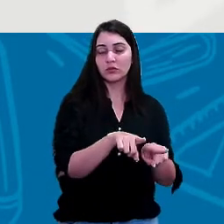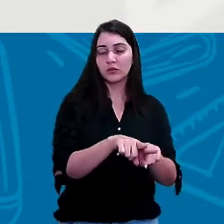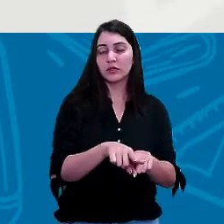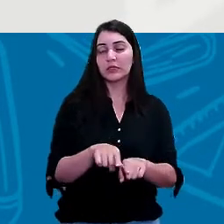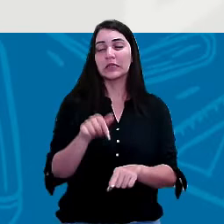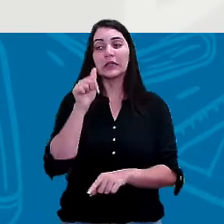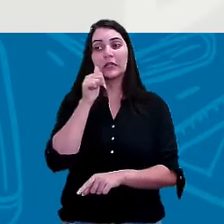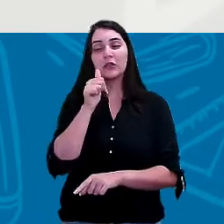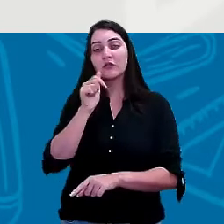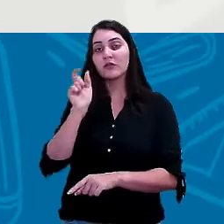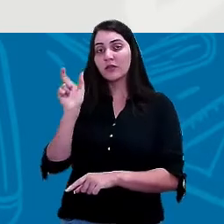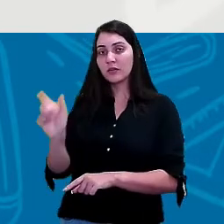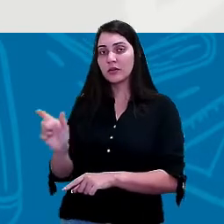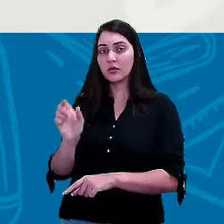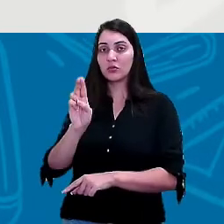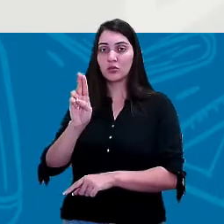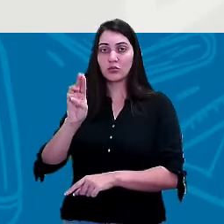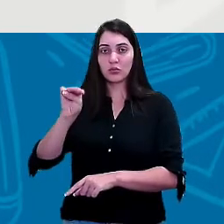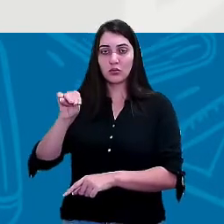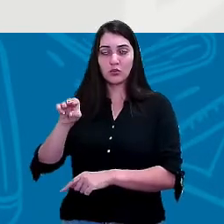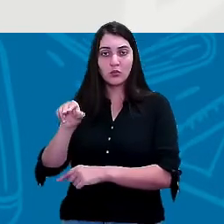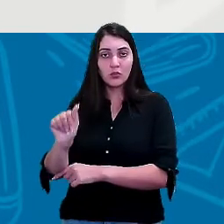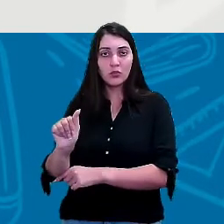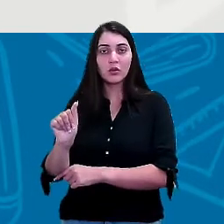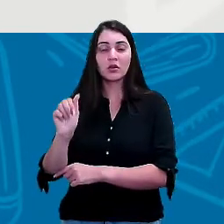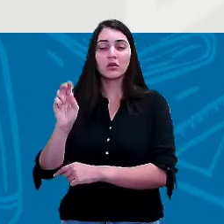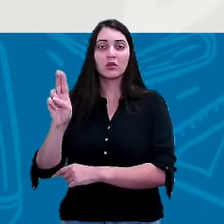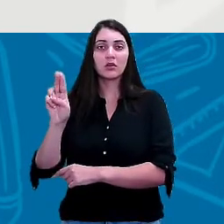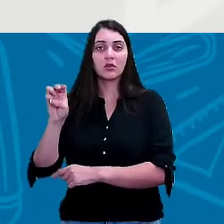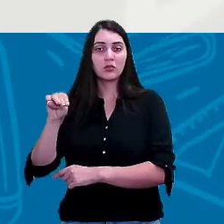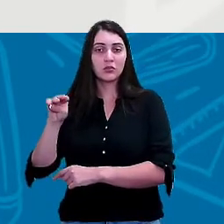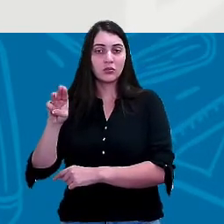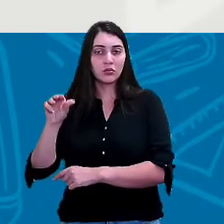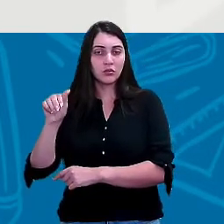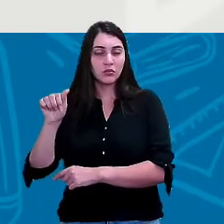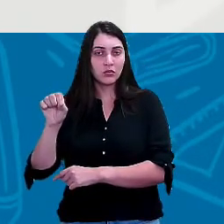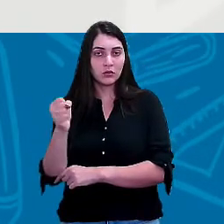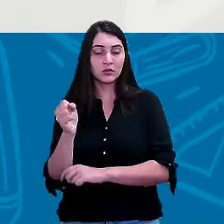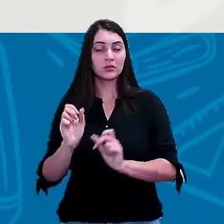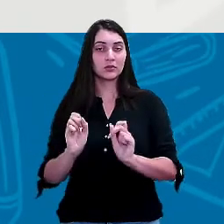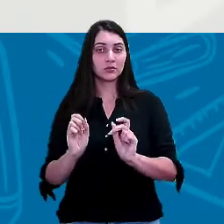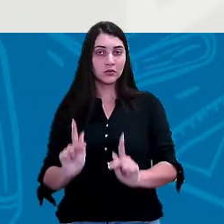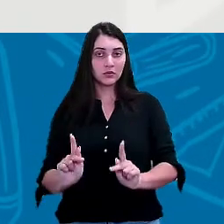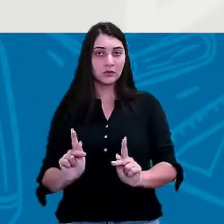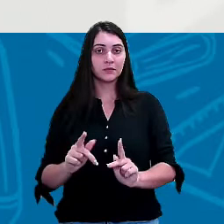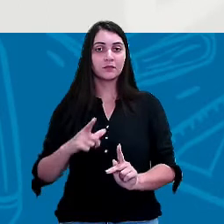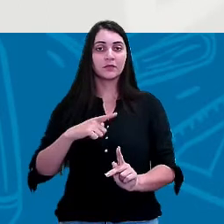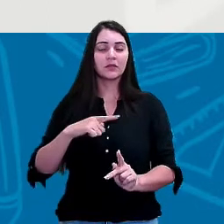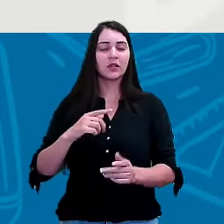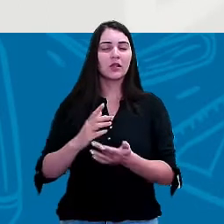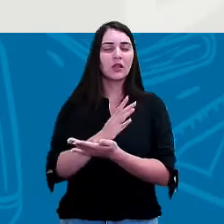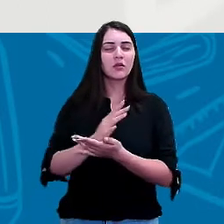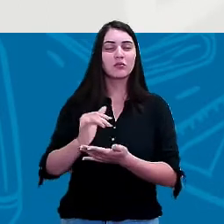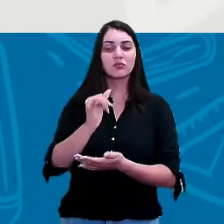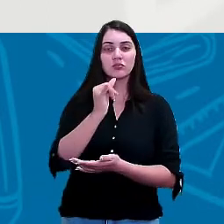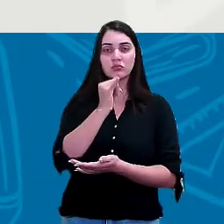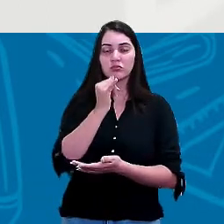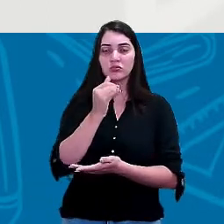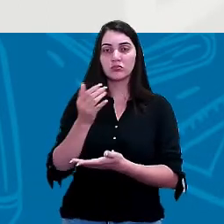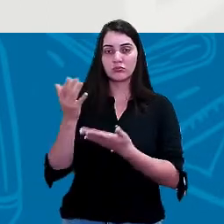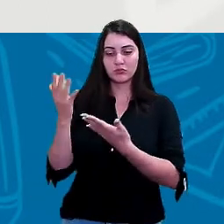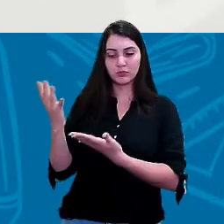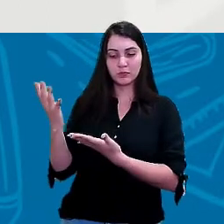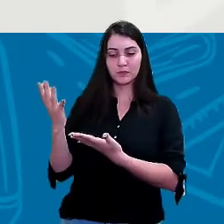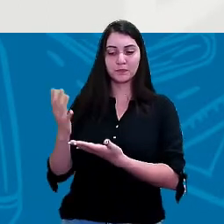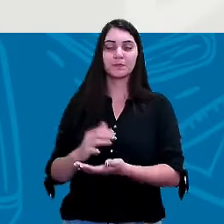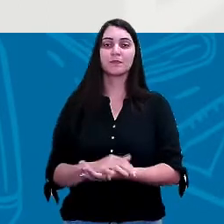o feminino é uma e umas. Ok? Temos aqui alguns exemplos. Ó. O